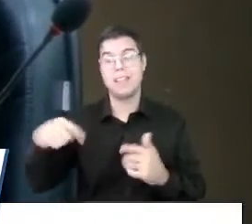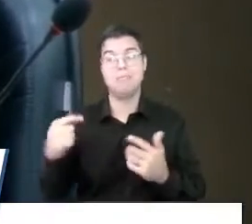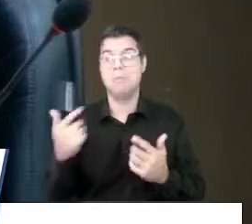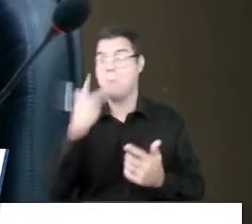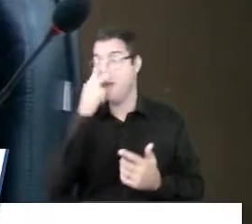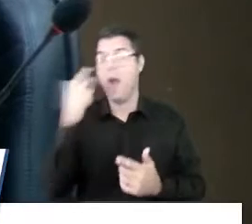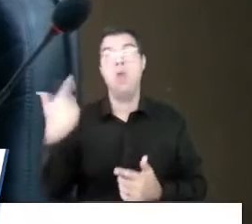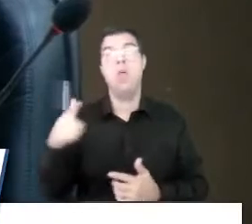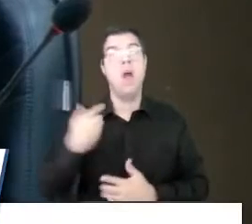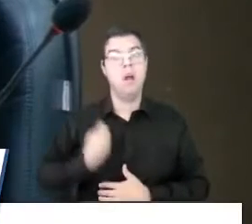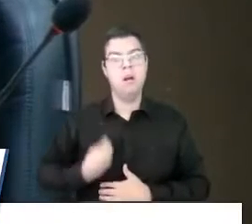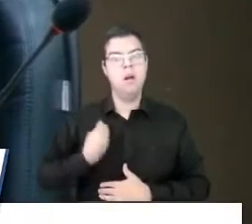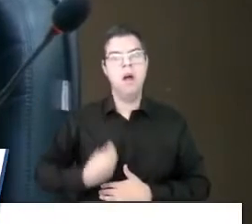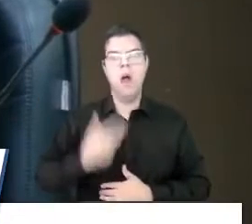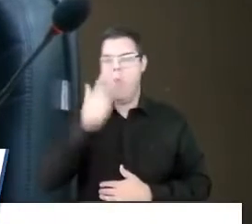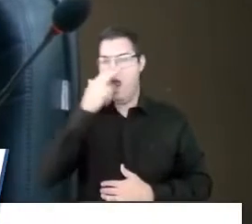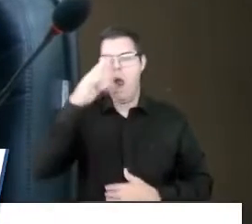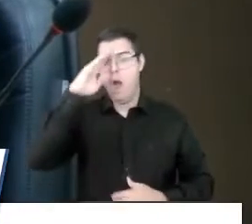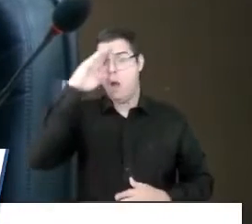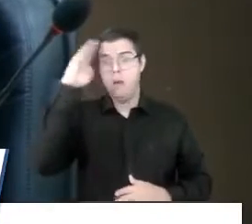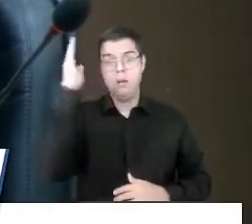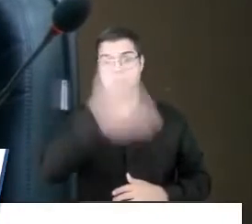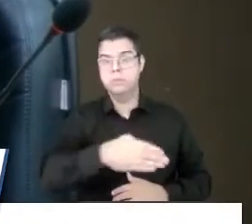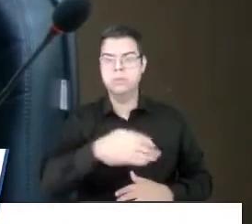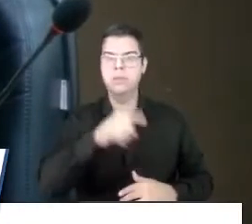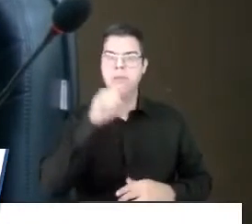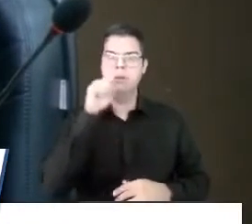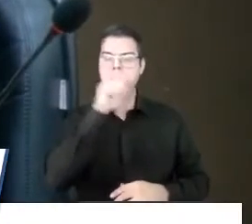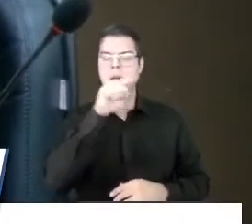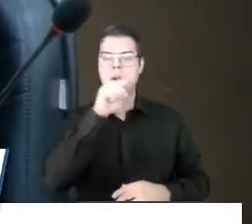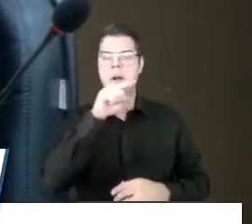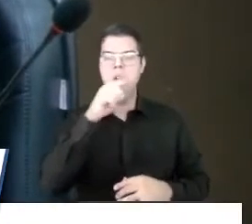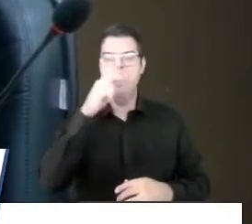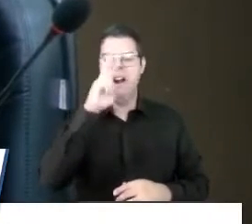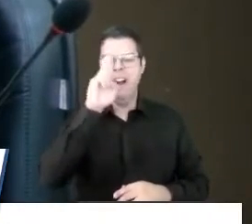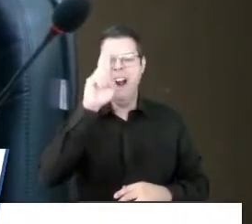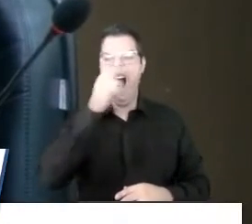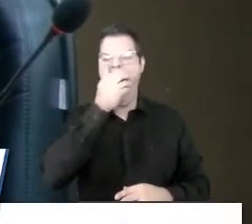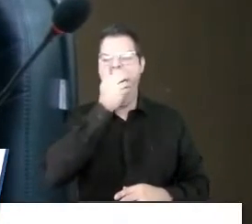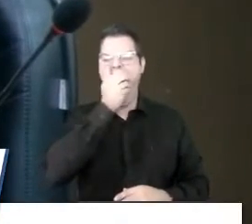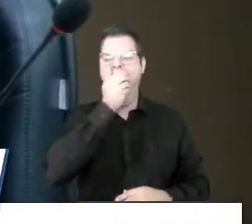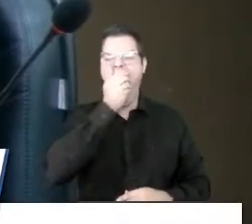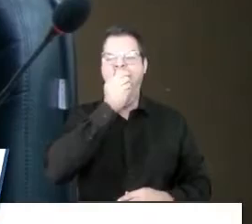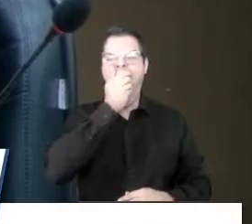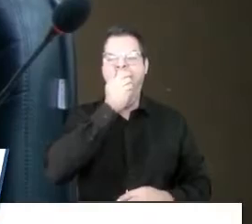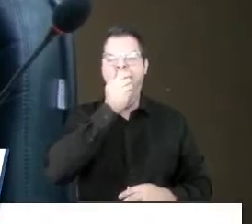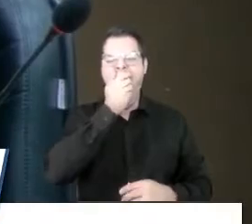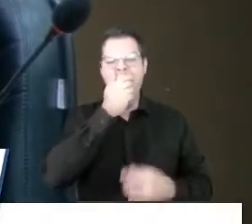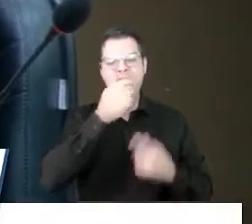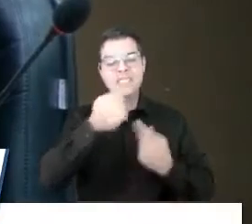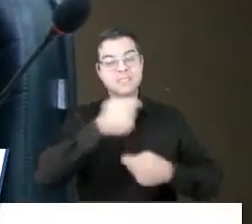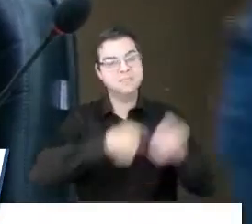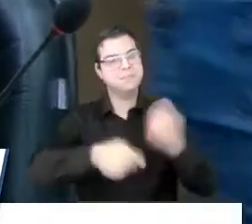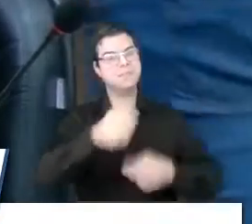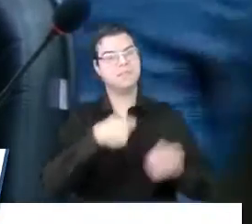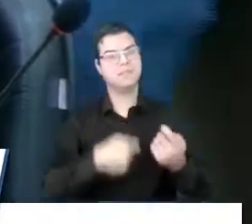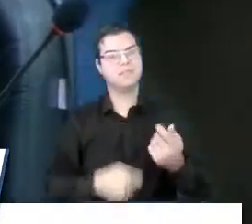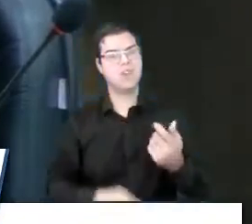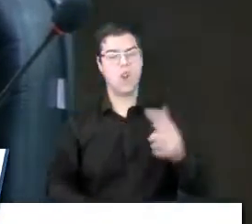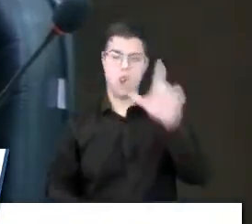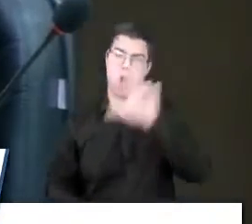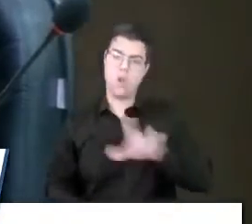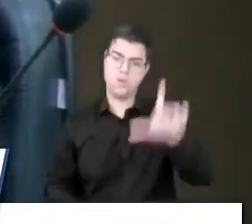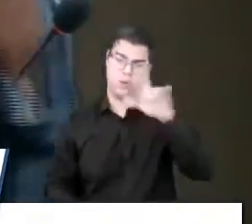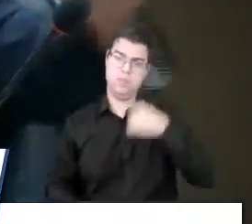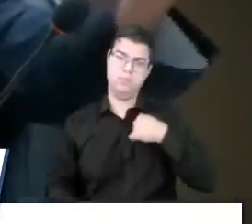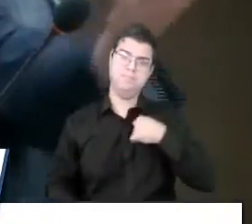Seria diretamente feito lá pela administração, e aí, lógico, esperaria eu que